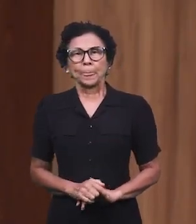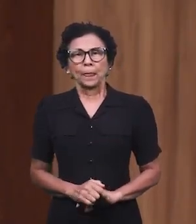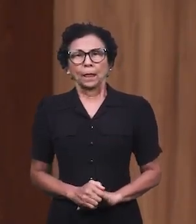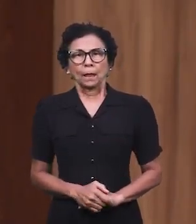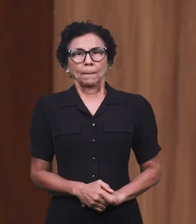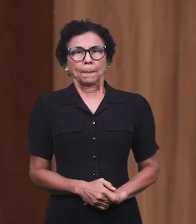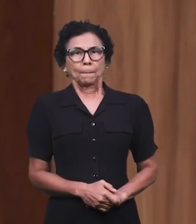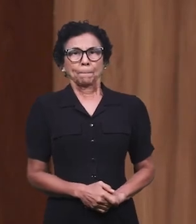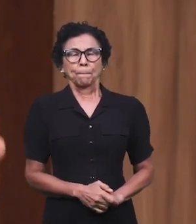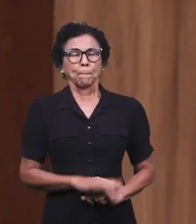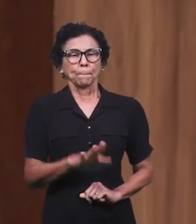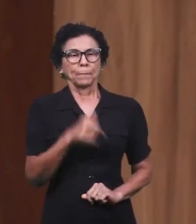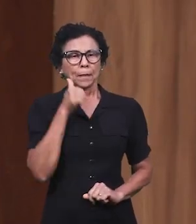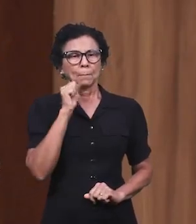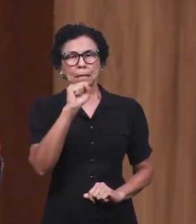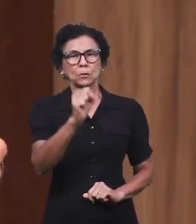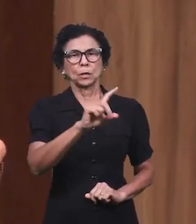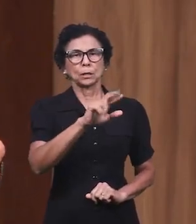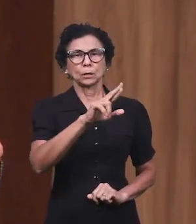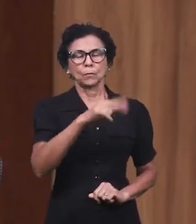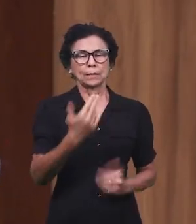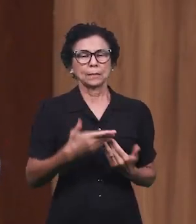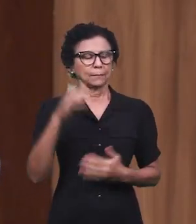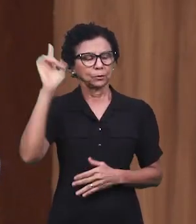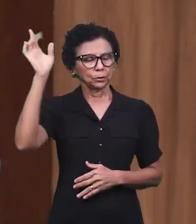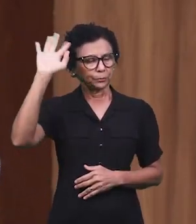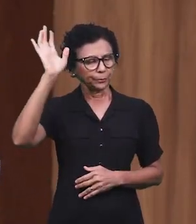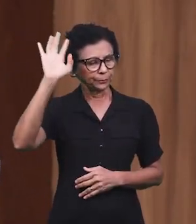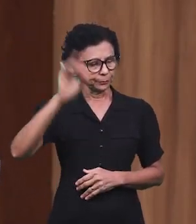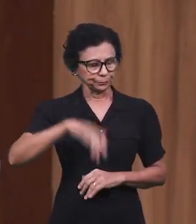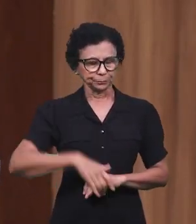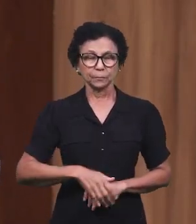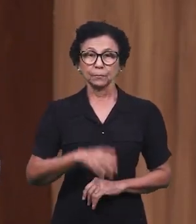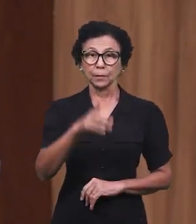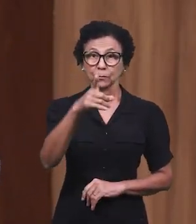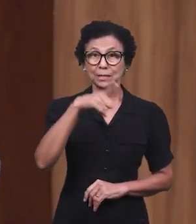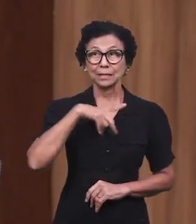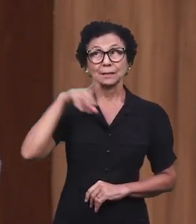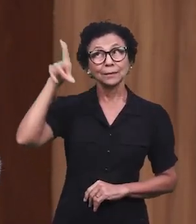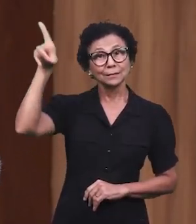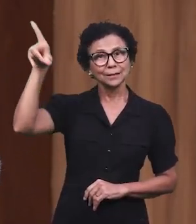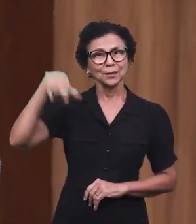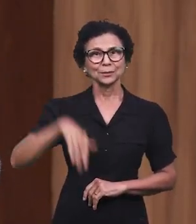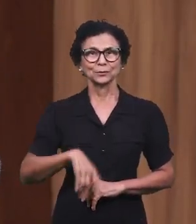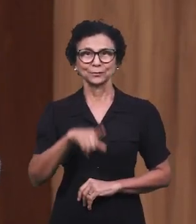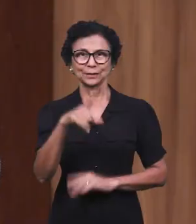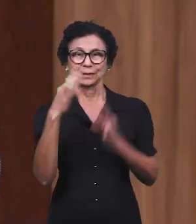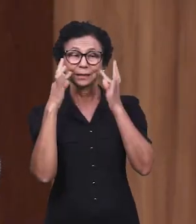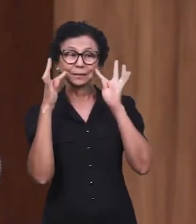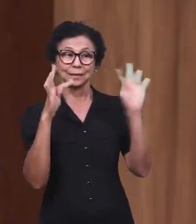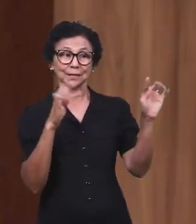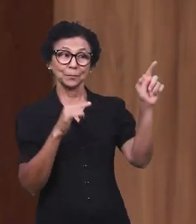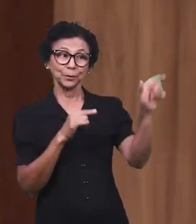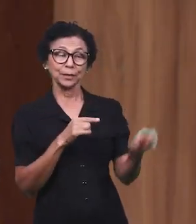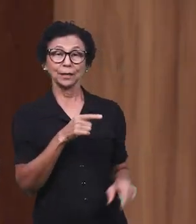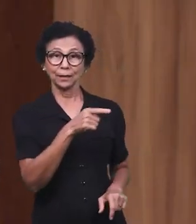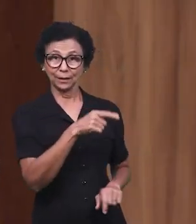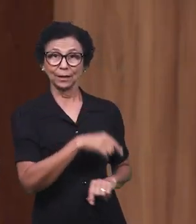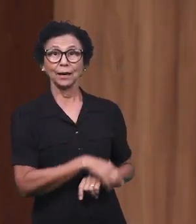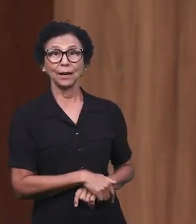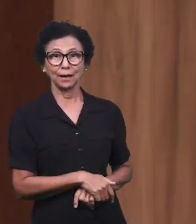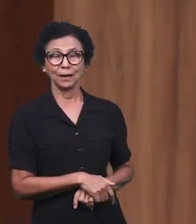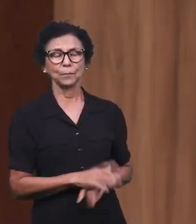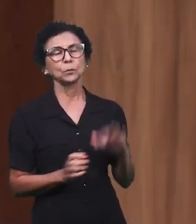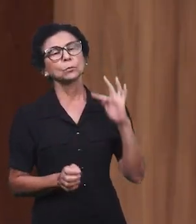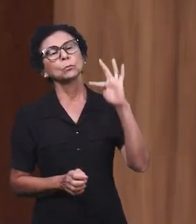não é, minha sogra não é uma serva de Deus. Mais ainda, você tem um Deus. Testemunhe para ela quem é o seu Deus, para que amanhã